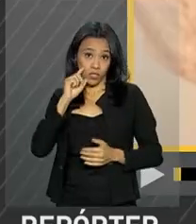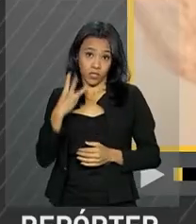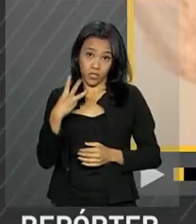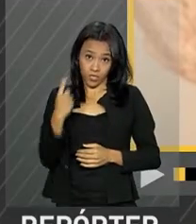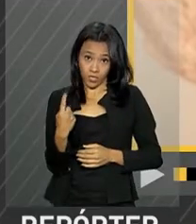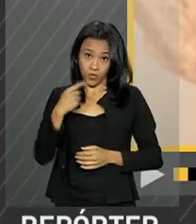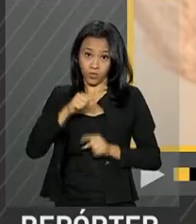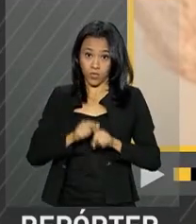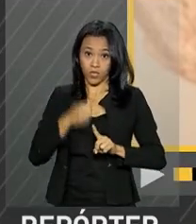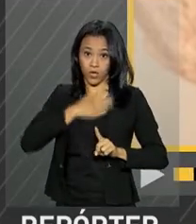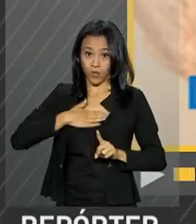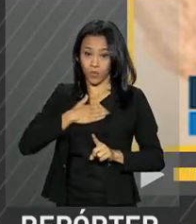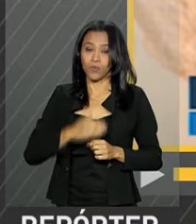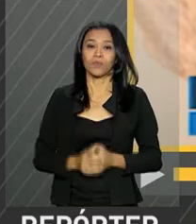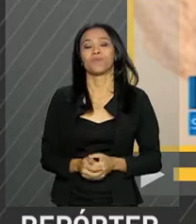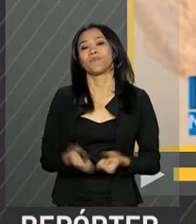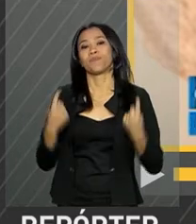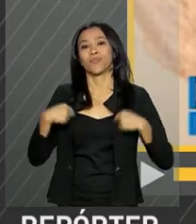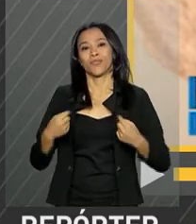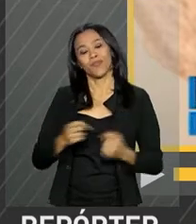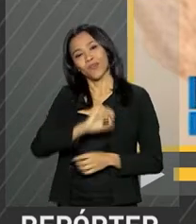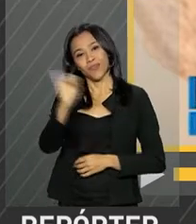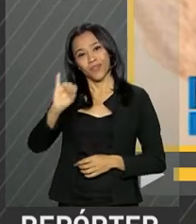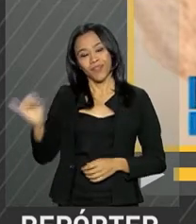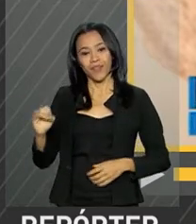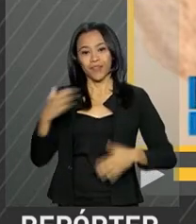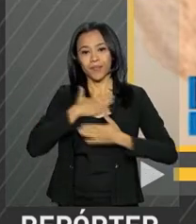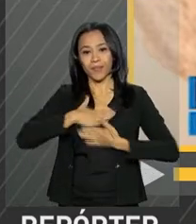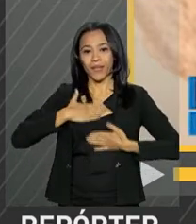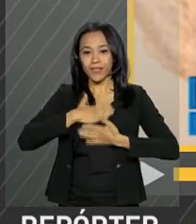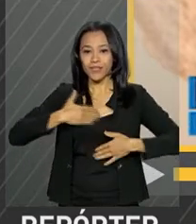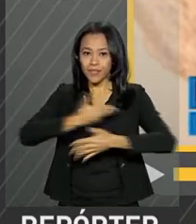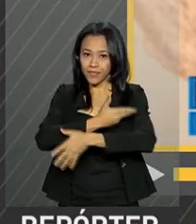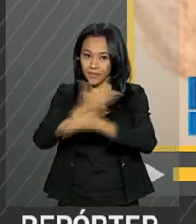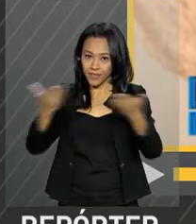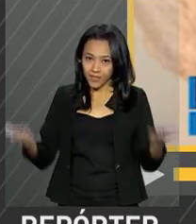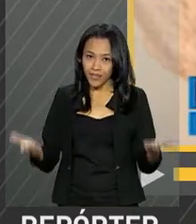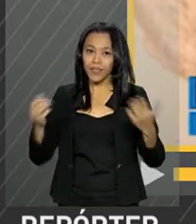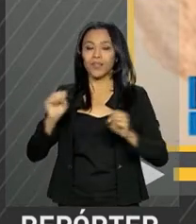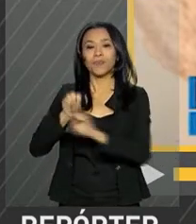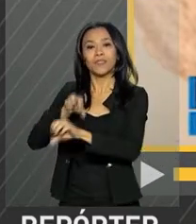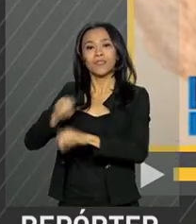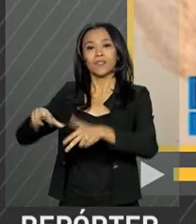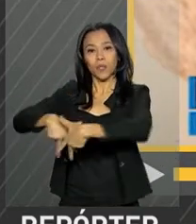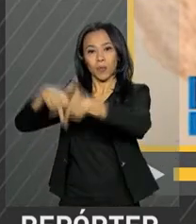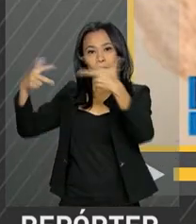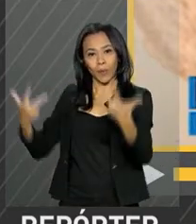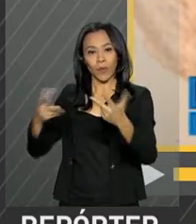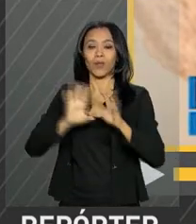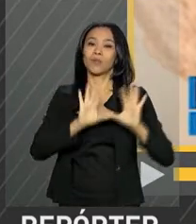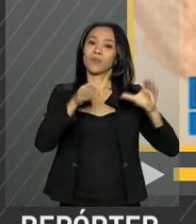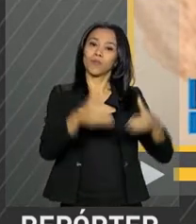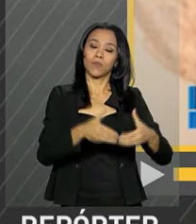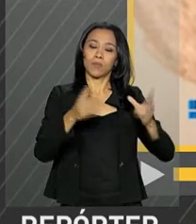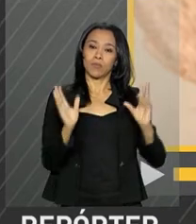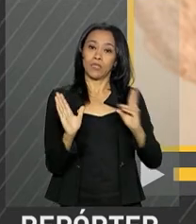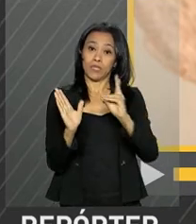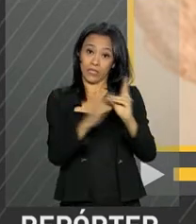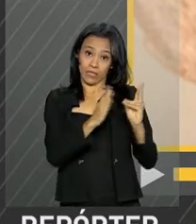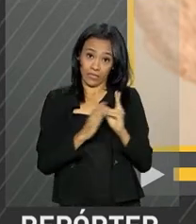Olá, é um grande prazer hoje falar com todo mundo da educação quilombola, das populações indígenas que estão